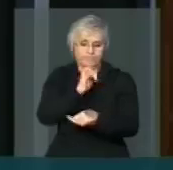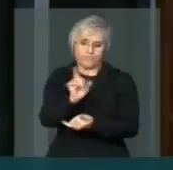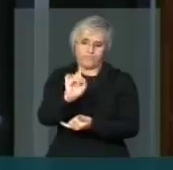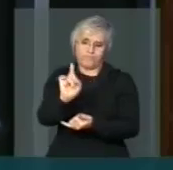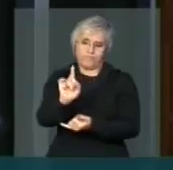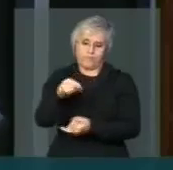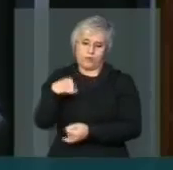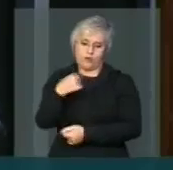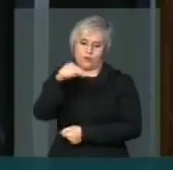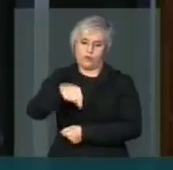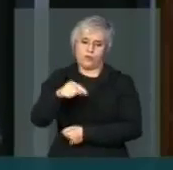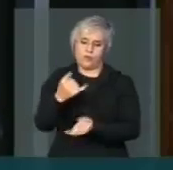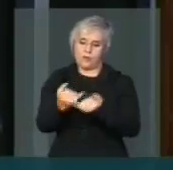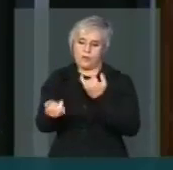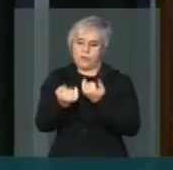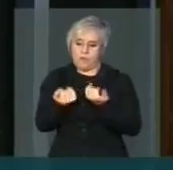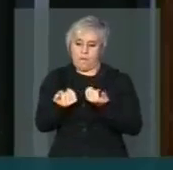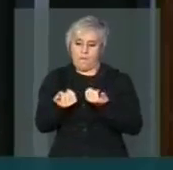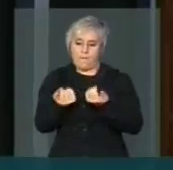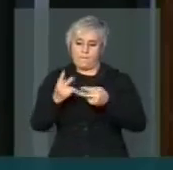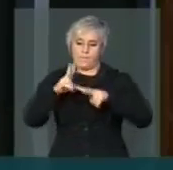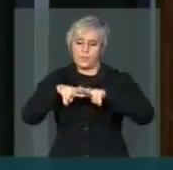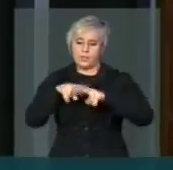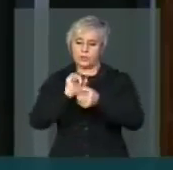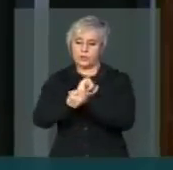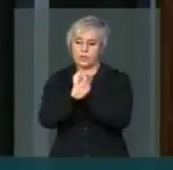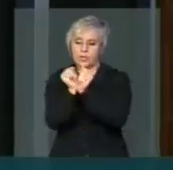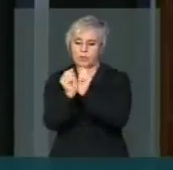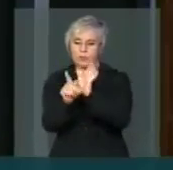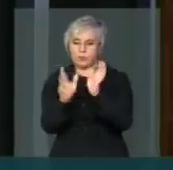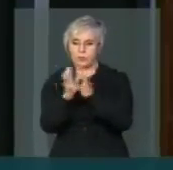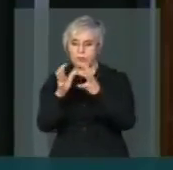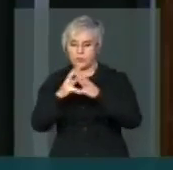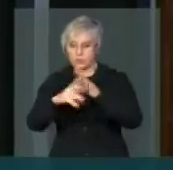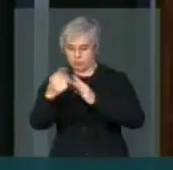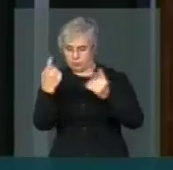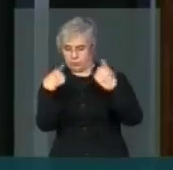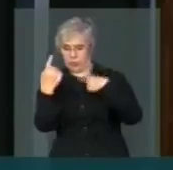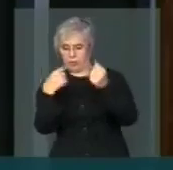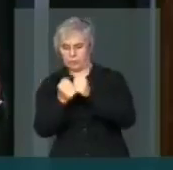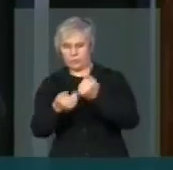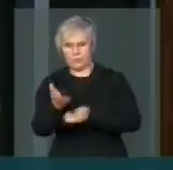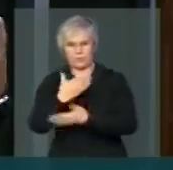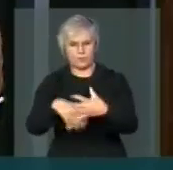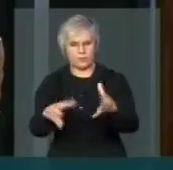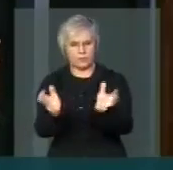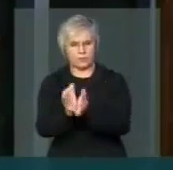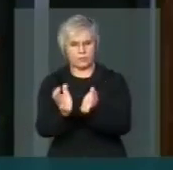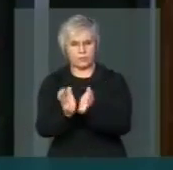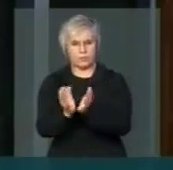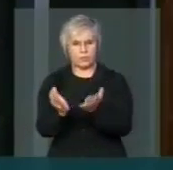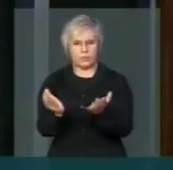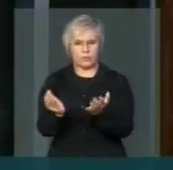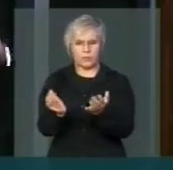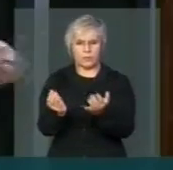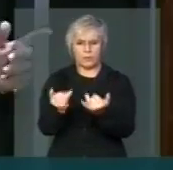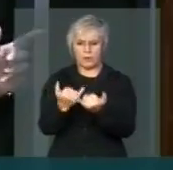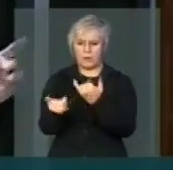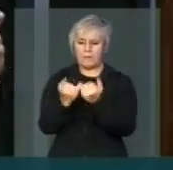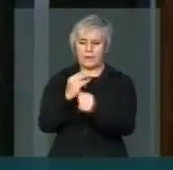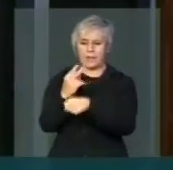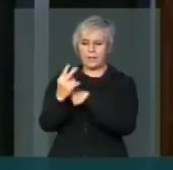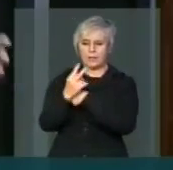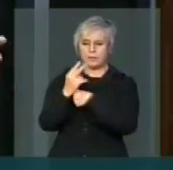Nós somos aqui prisioneiros de um corporativismo, prisioneiros de uma situação de autoproteção